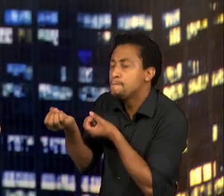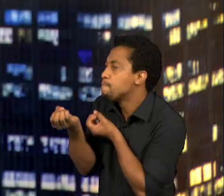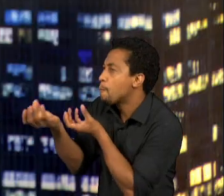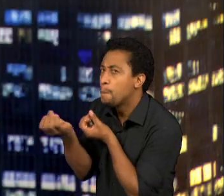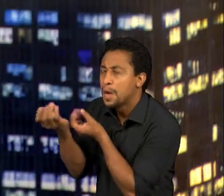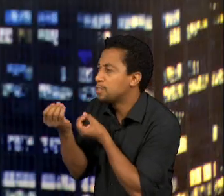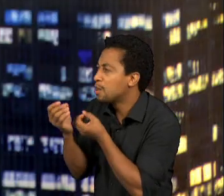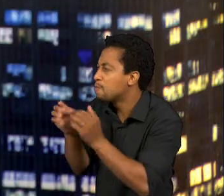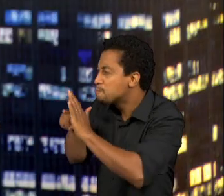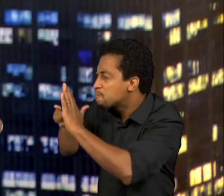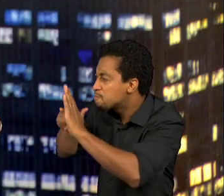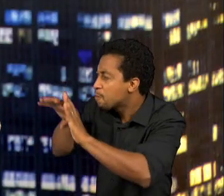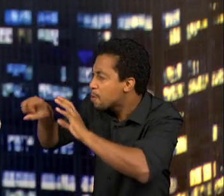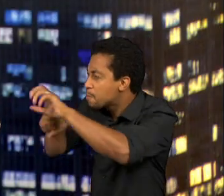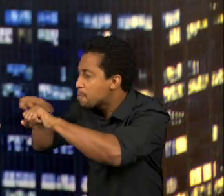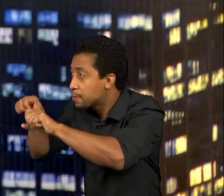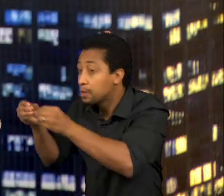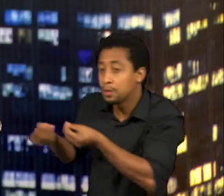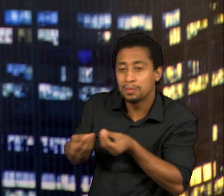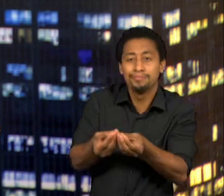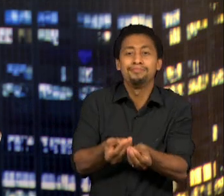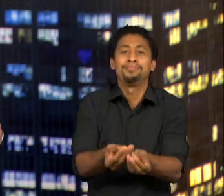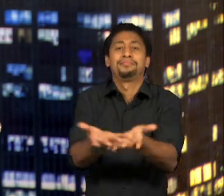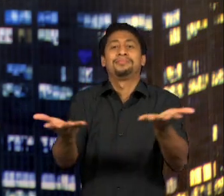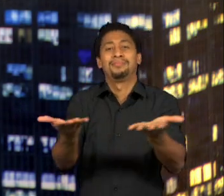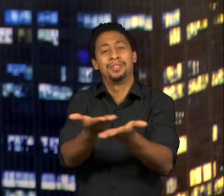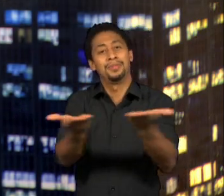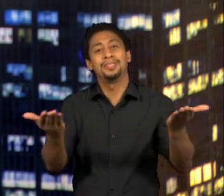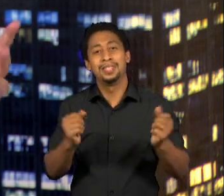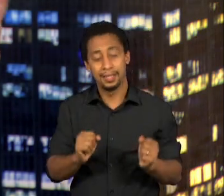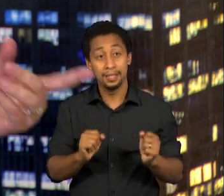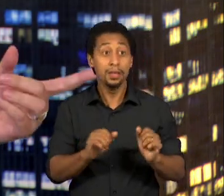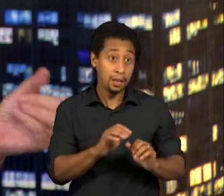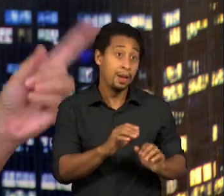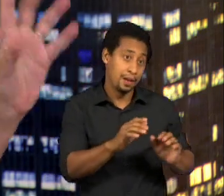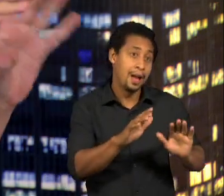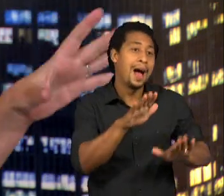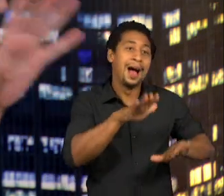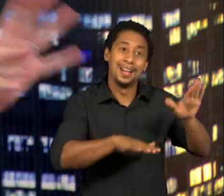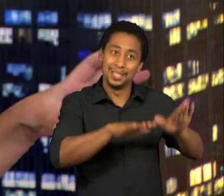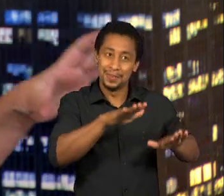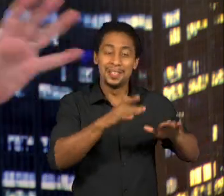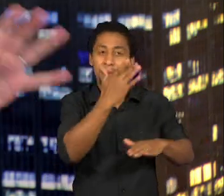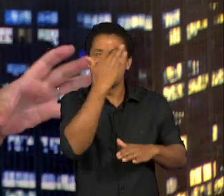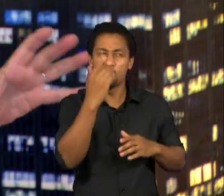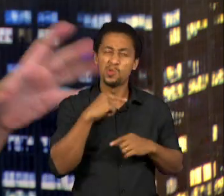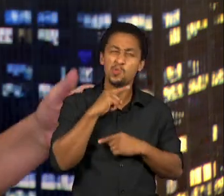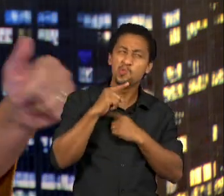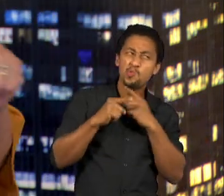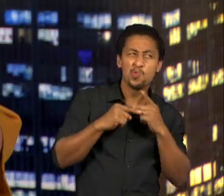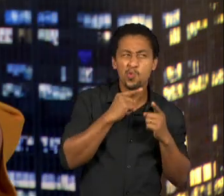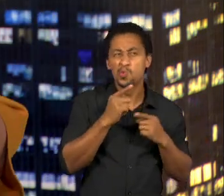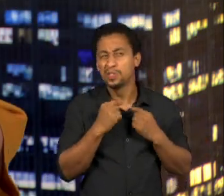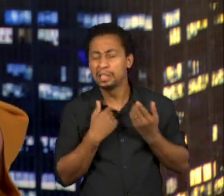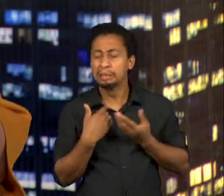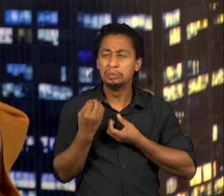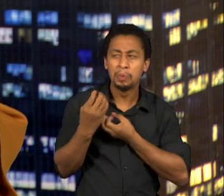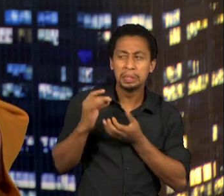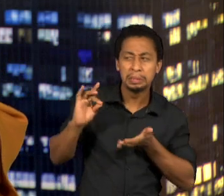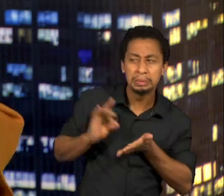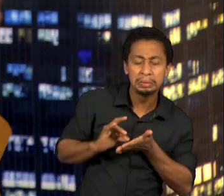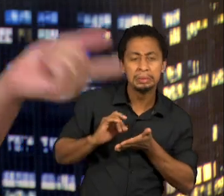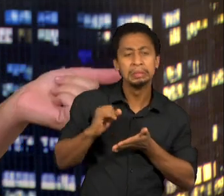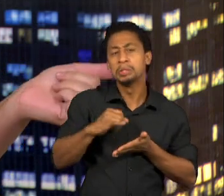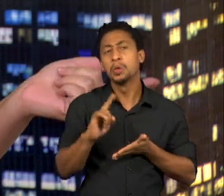Até porque é nesse universo aí que surgem as agências de checagem, né? Quando a pessoa fica em dúvida, vai ali checar para ver será que é, né,